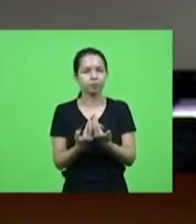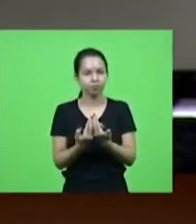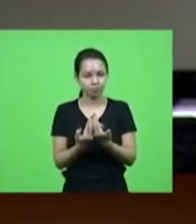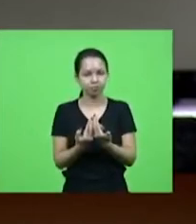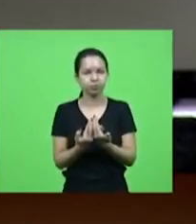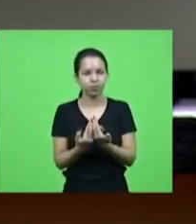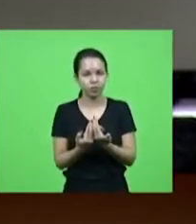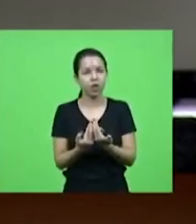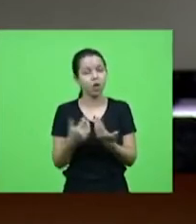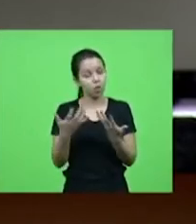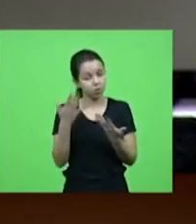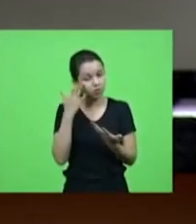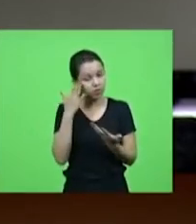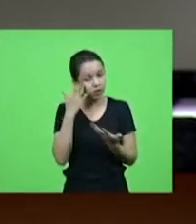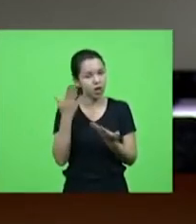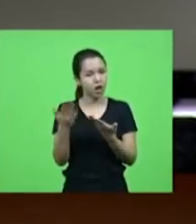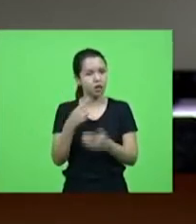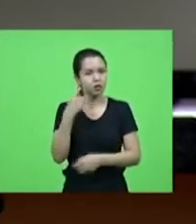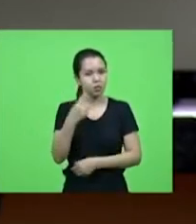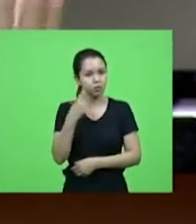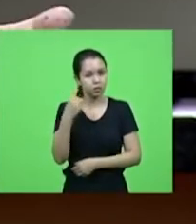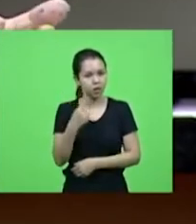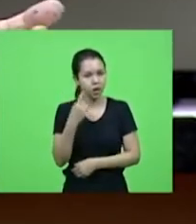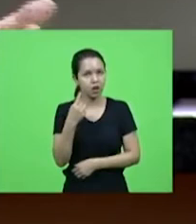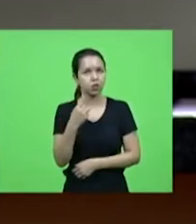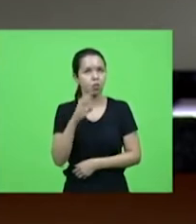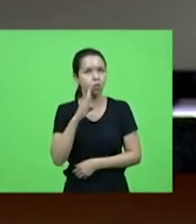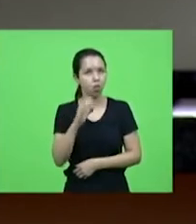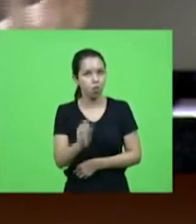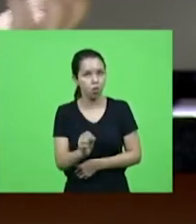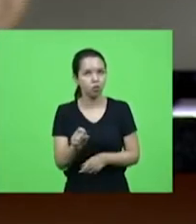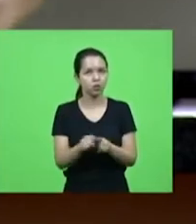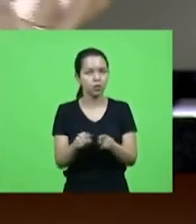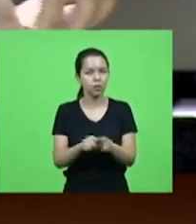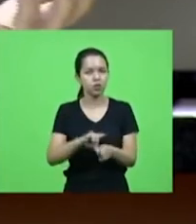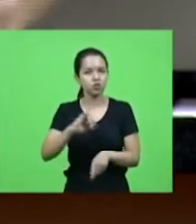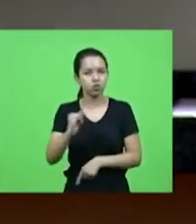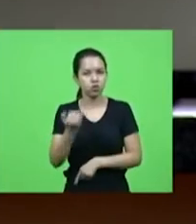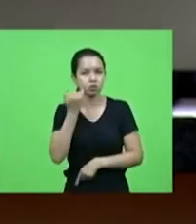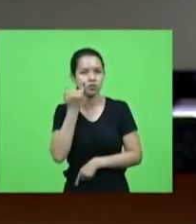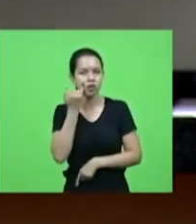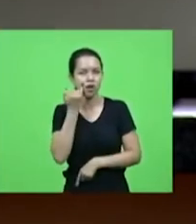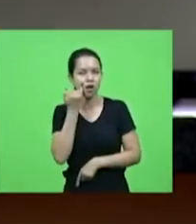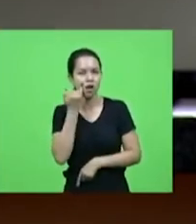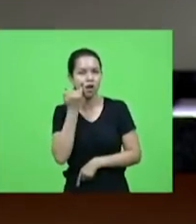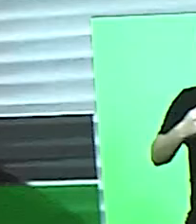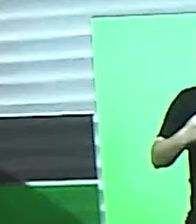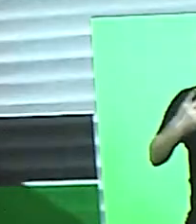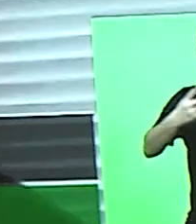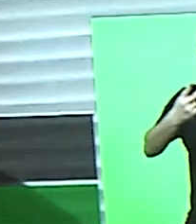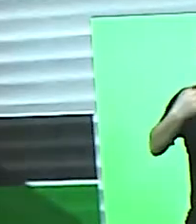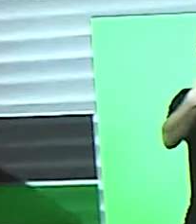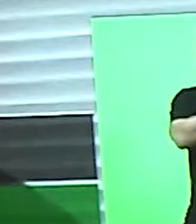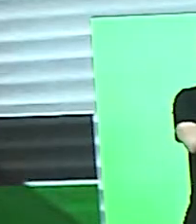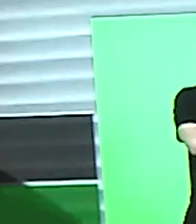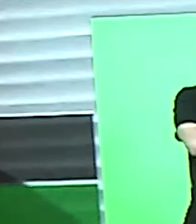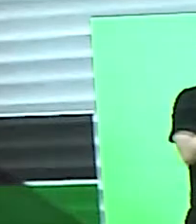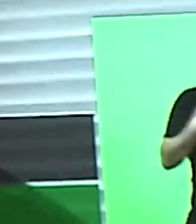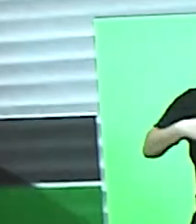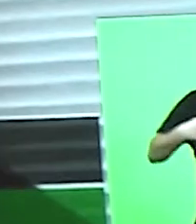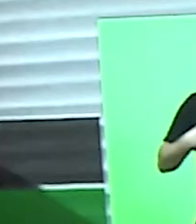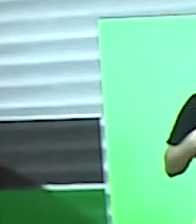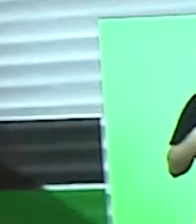intenção do deputado Bruno Deputado Jessé também foram essas para a gente tirar as dúvidas mas só ouvindo um lado fica complicado o